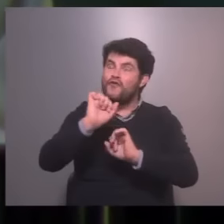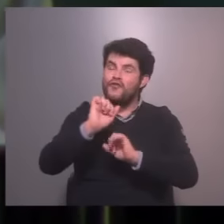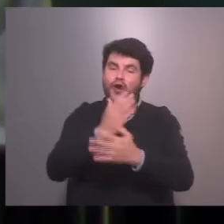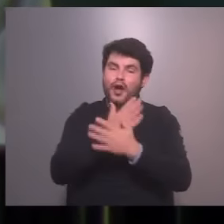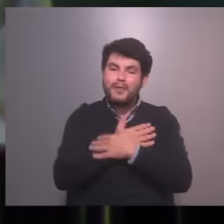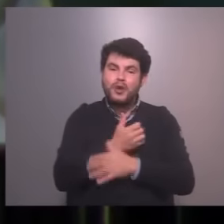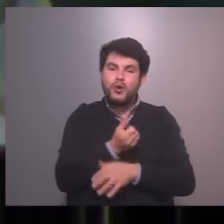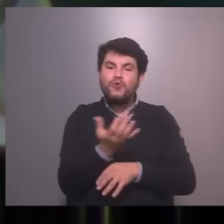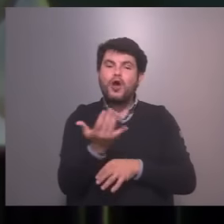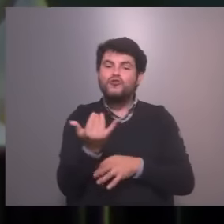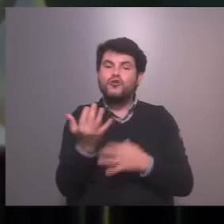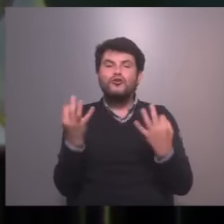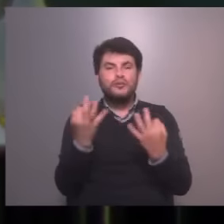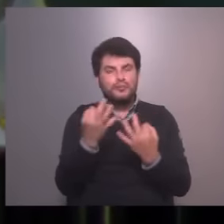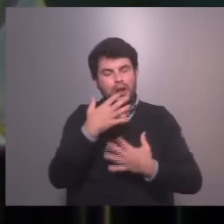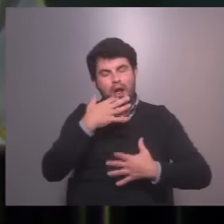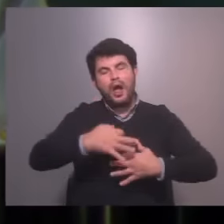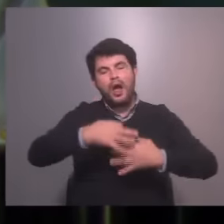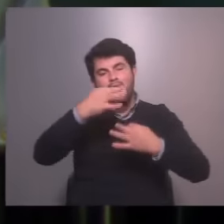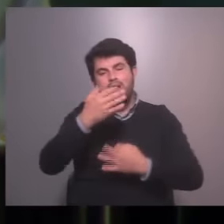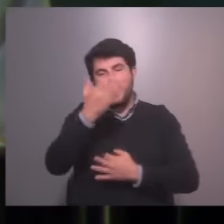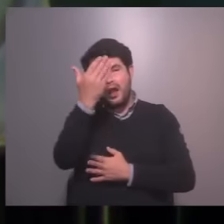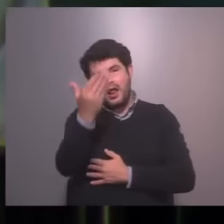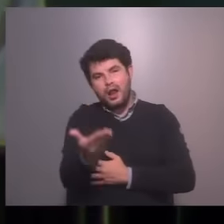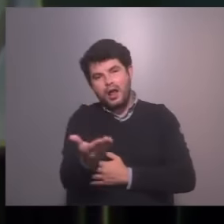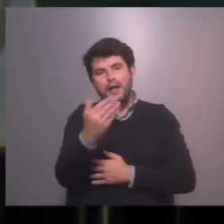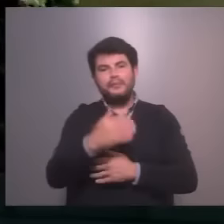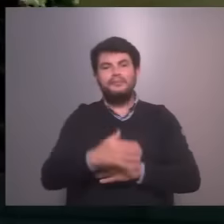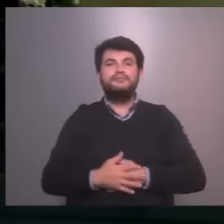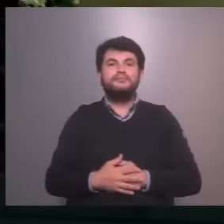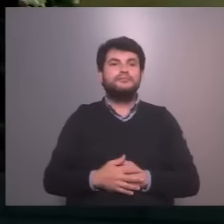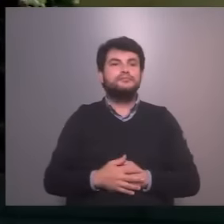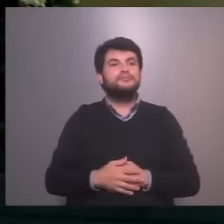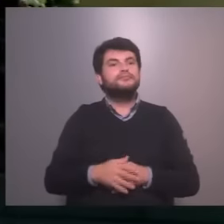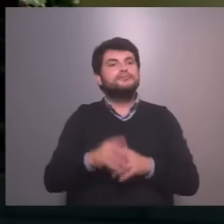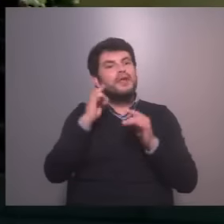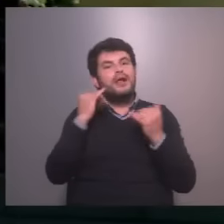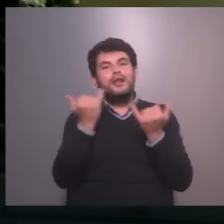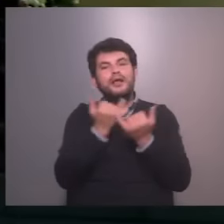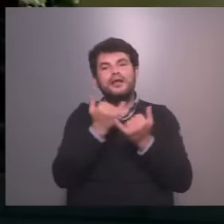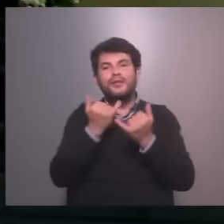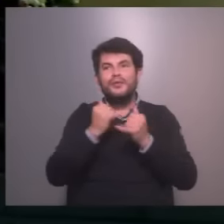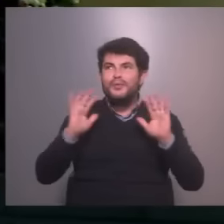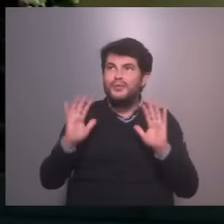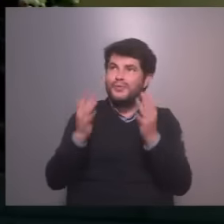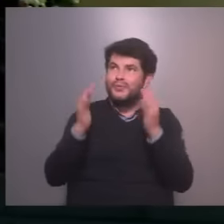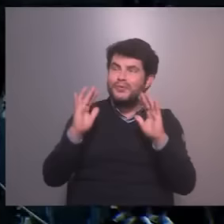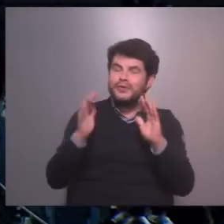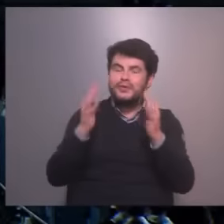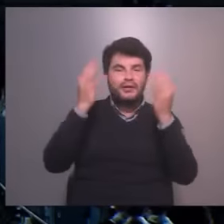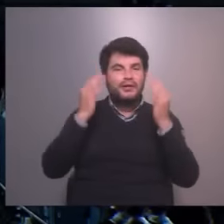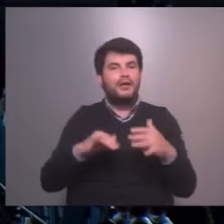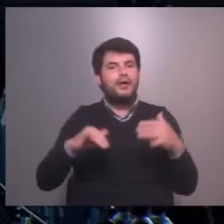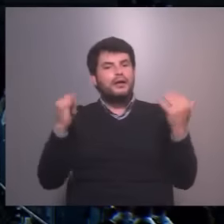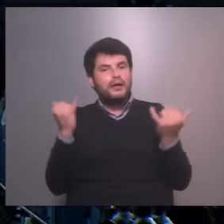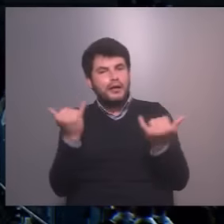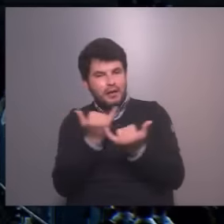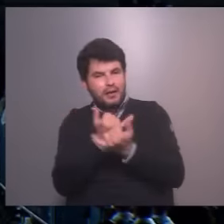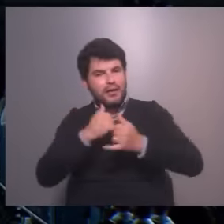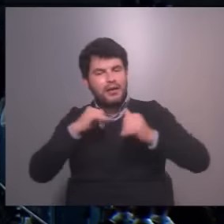milagres, manifestou a sua glória, e os discípulos acreditaram